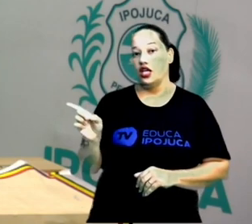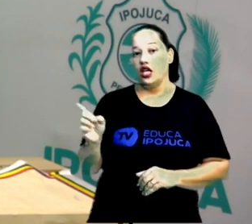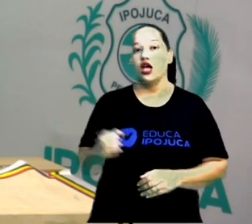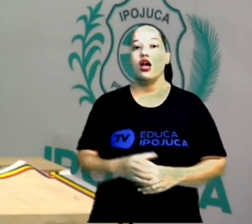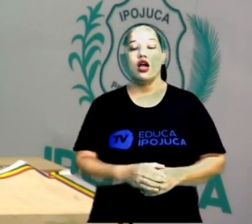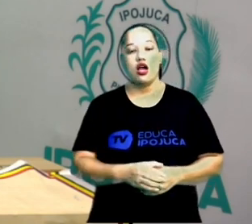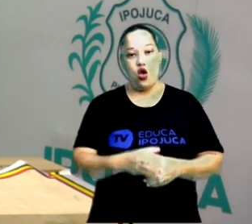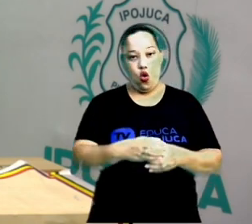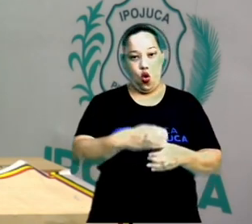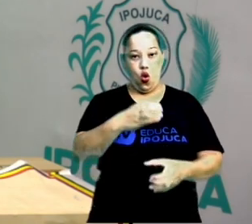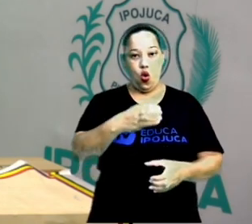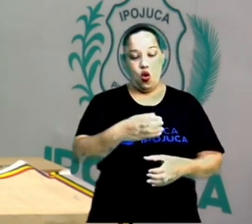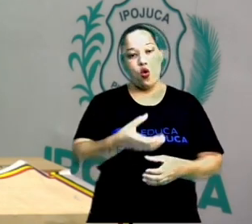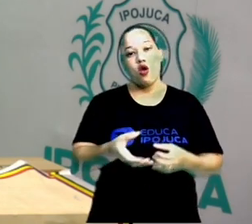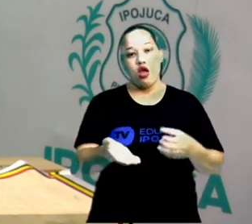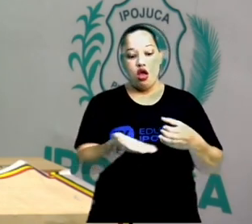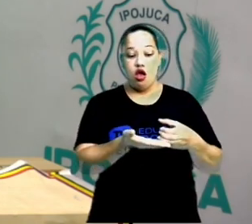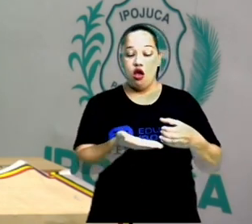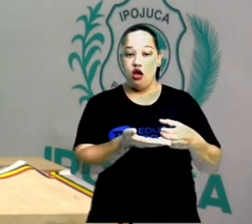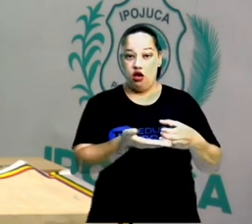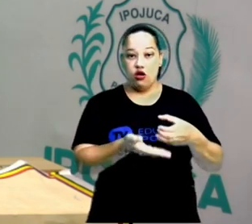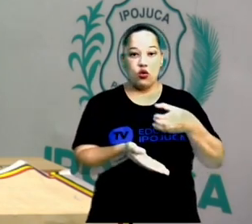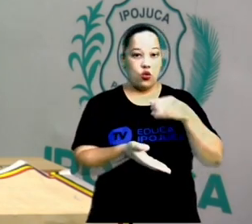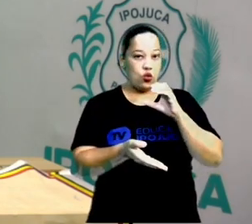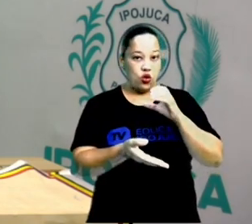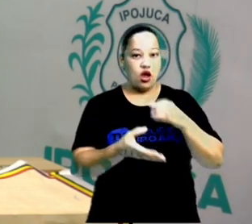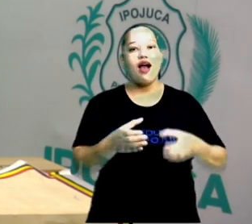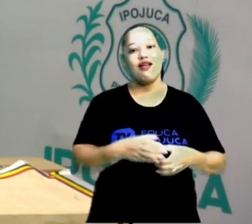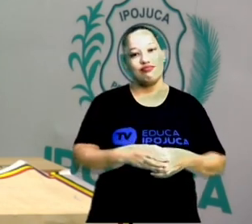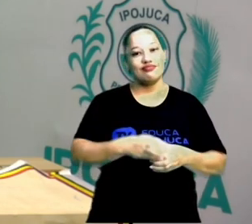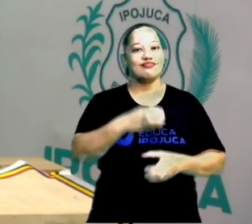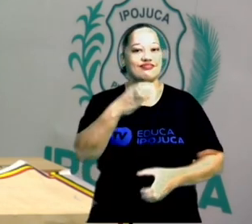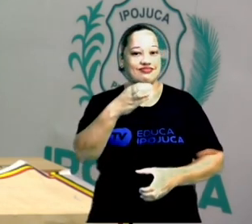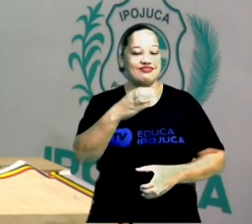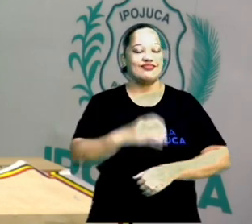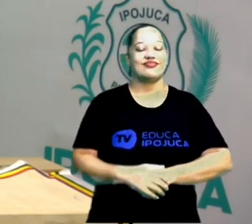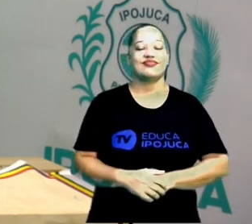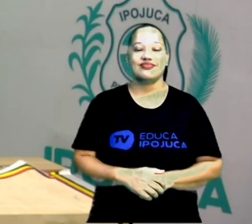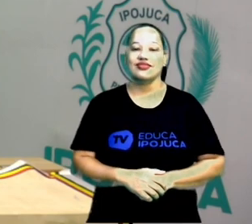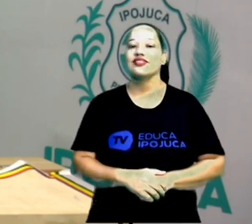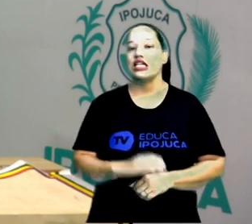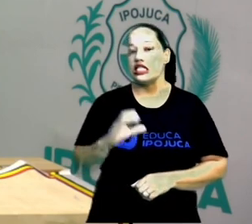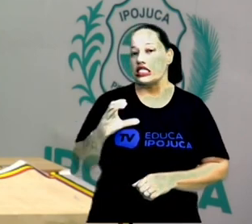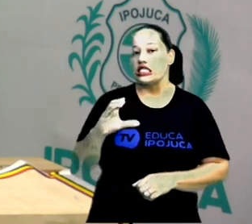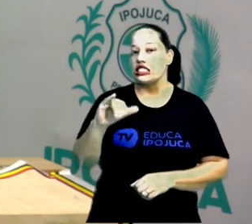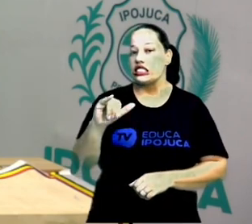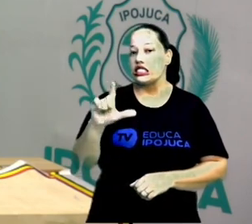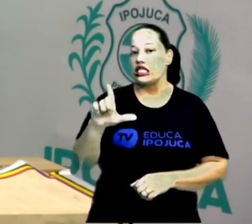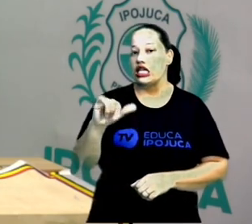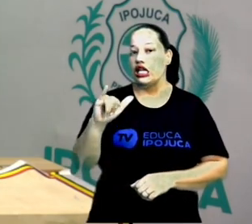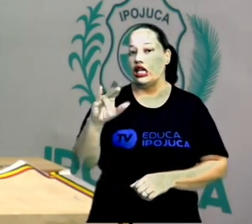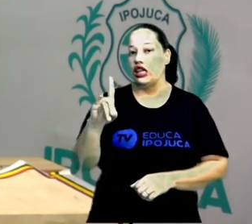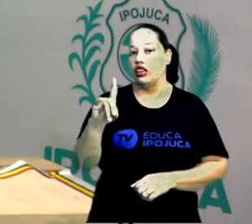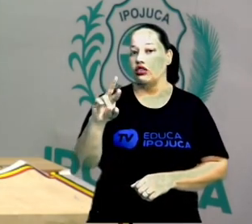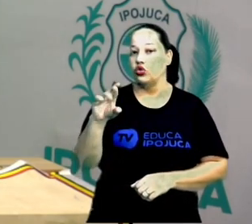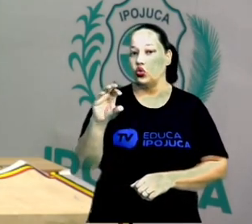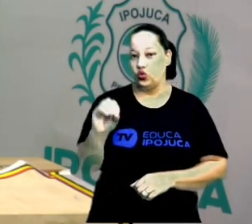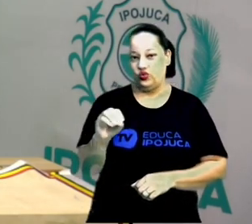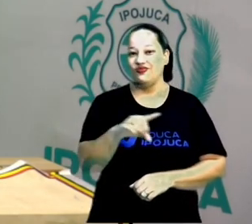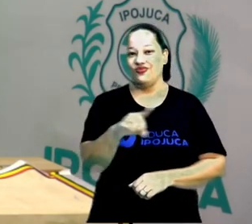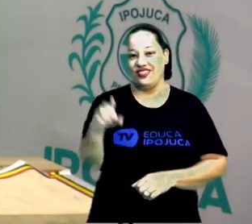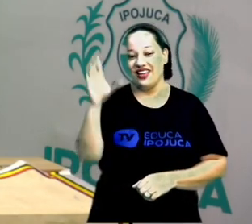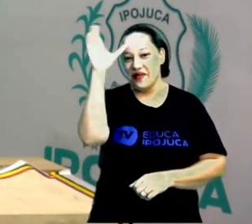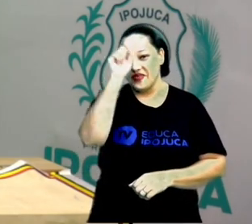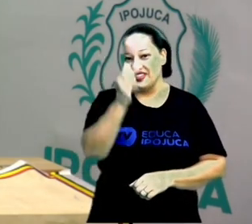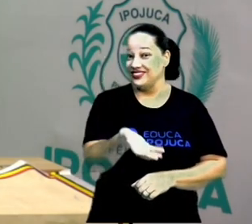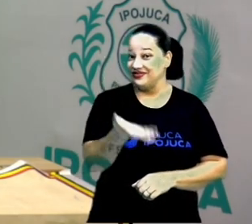copo que tem a forma do cilindro, que vocês irão aprender. Certo, meus amores?